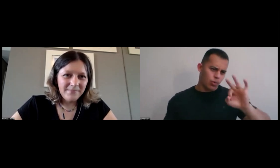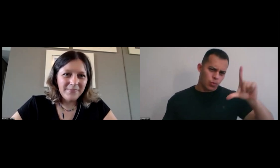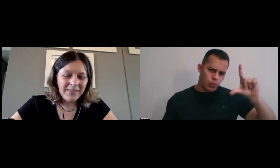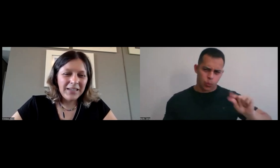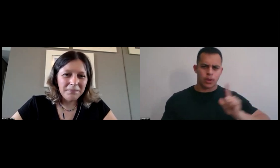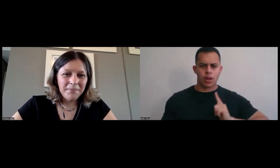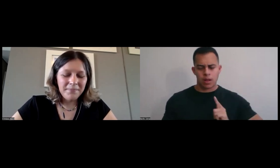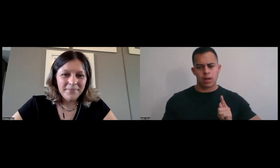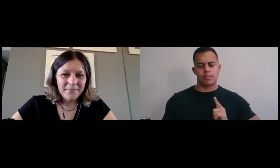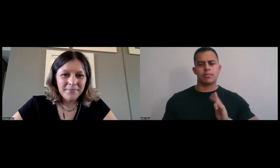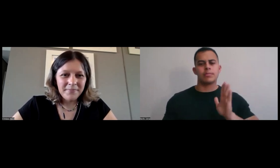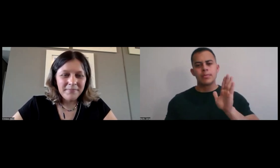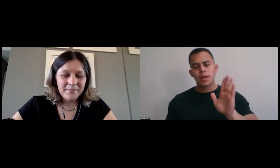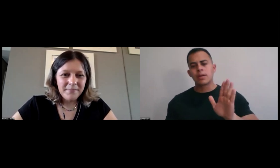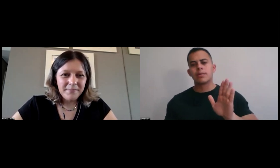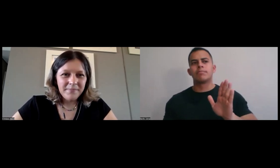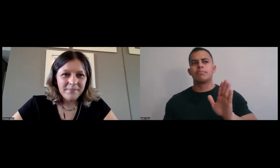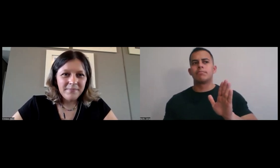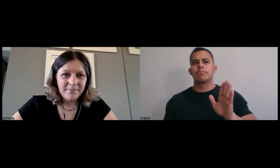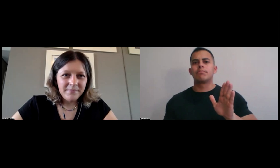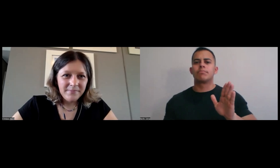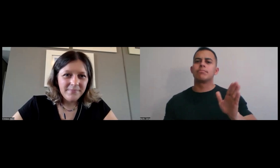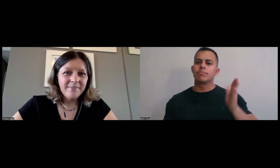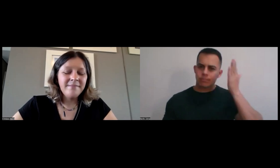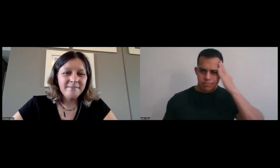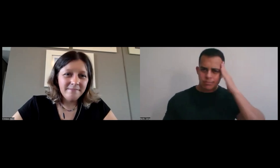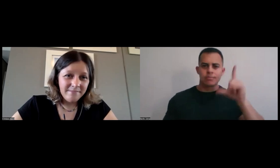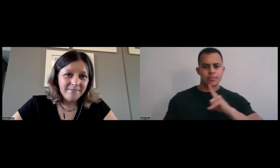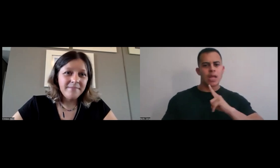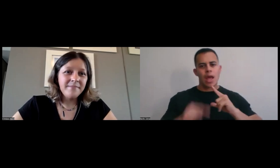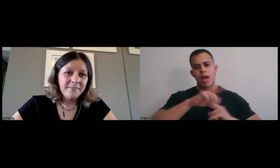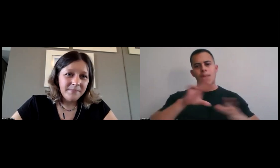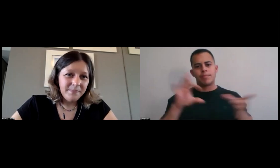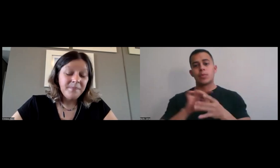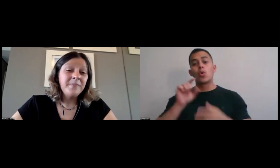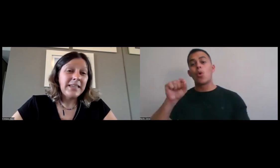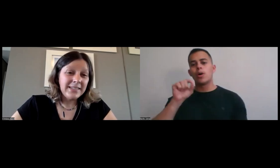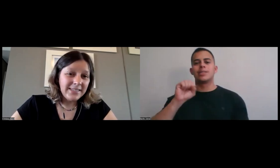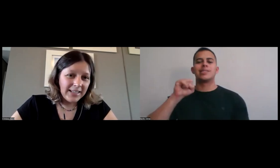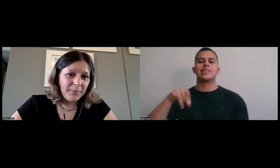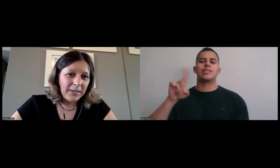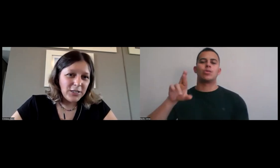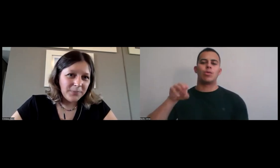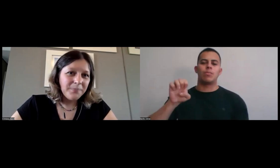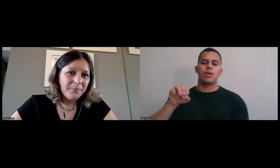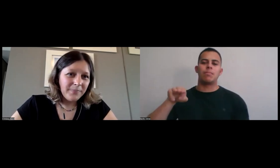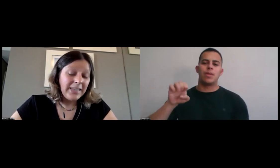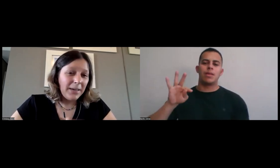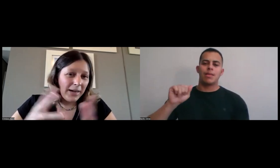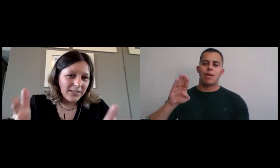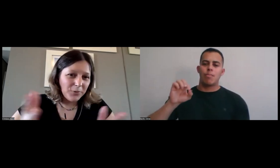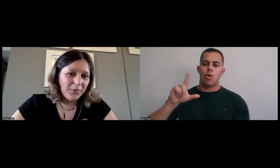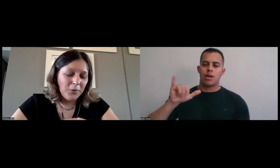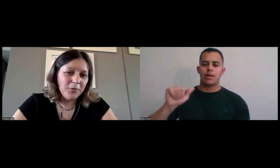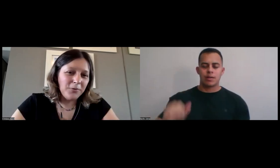né? é. Mas, e aí vinha e estava muito relacionada à questão da síndrome metabólica, né? E, Exatamente. E